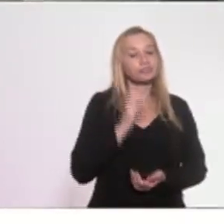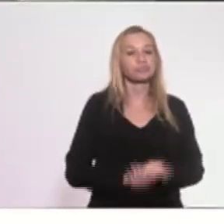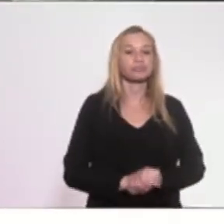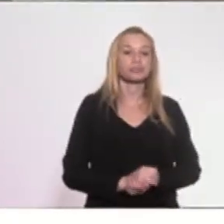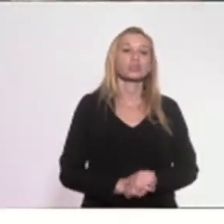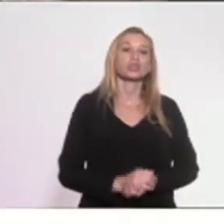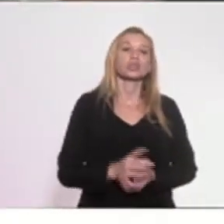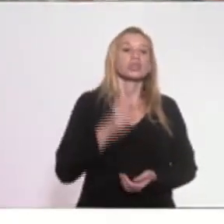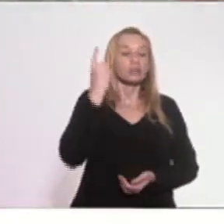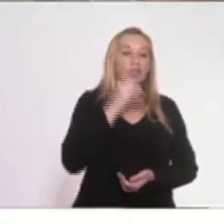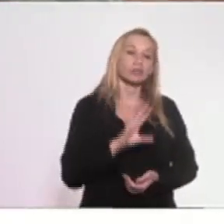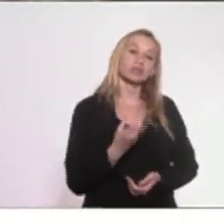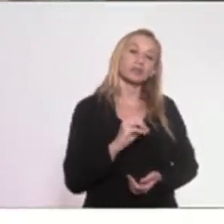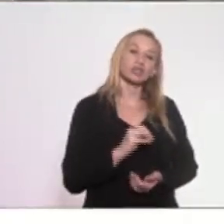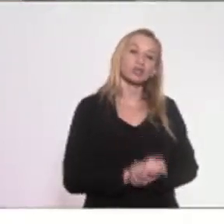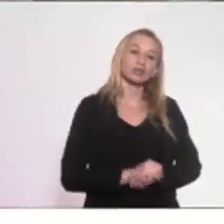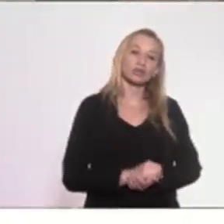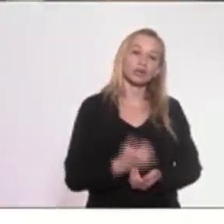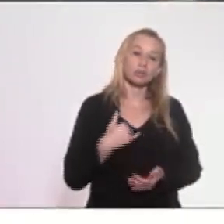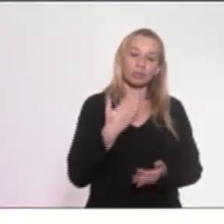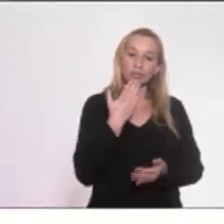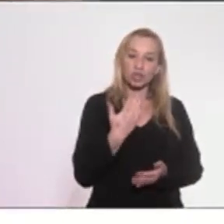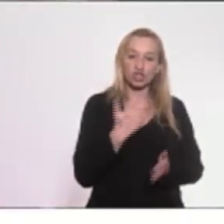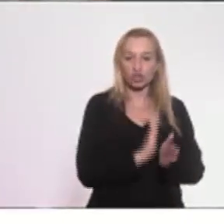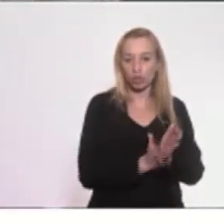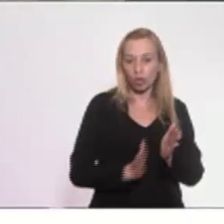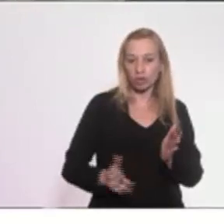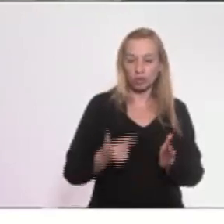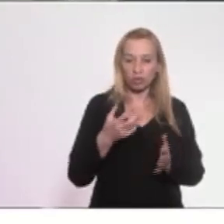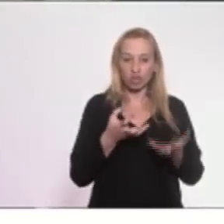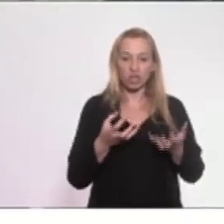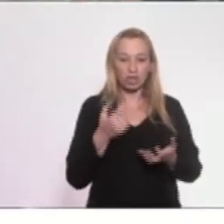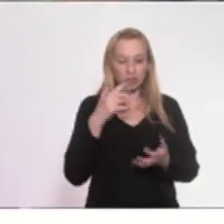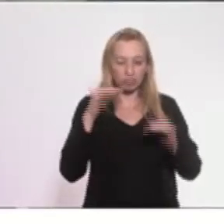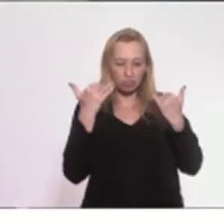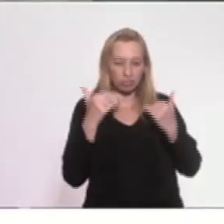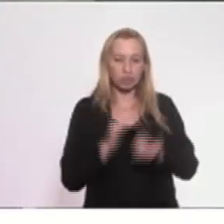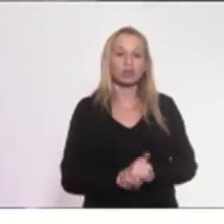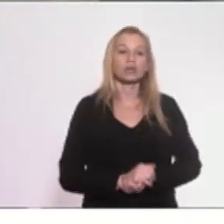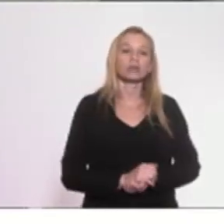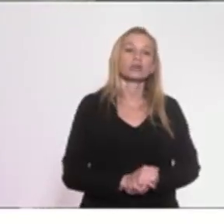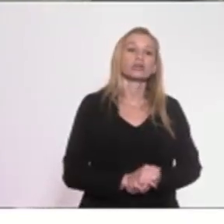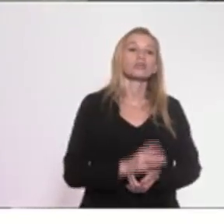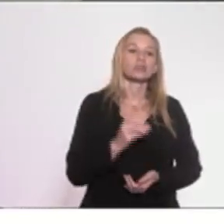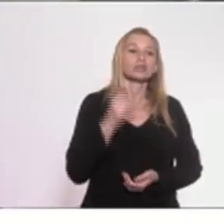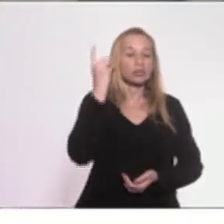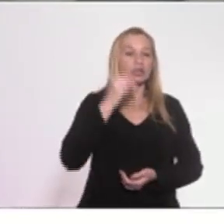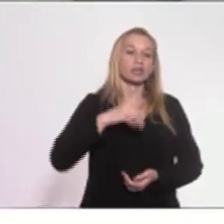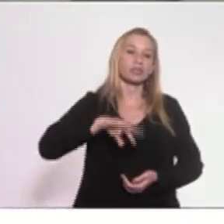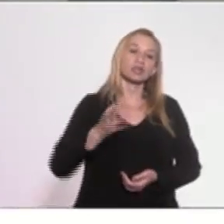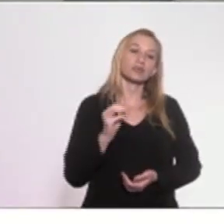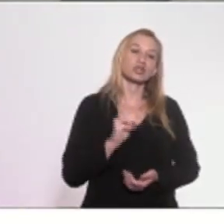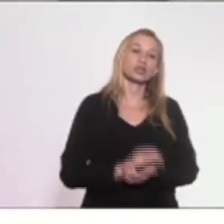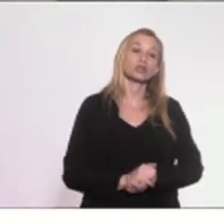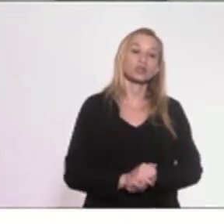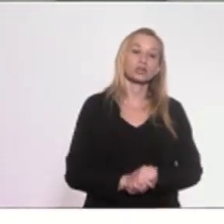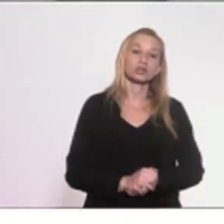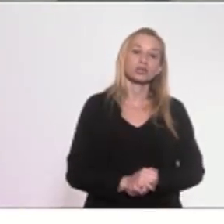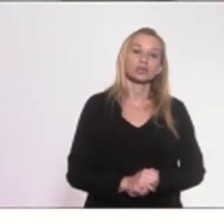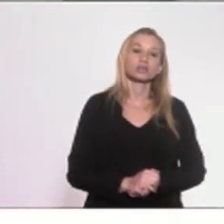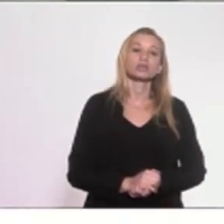quero fazer uma questão de ordem. Queria que Vossa Excelência ouvisse. Deputado Márcio Pacheco.